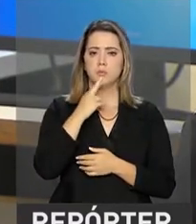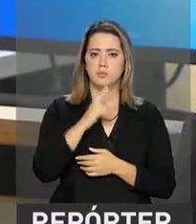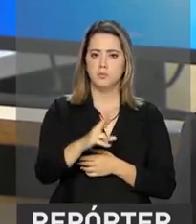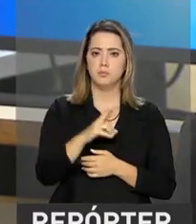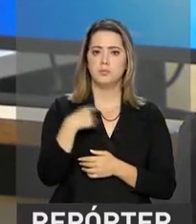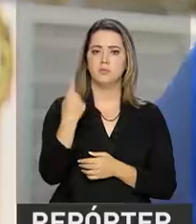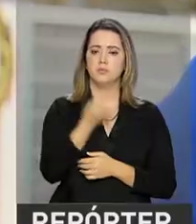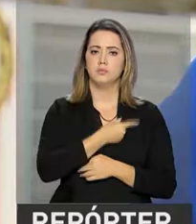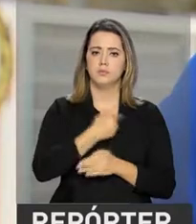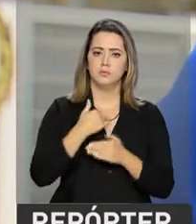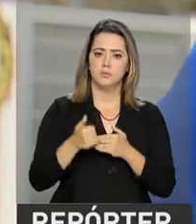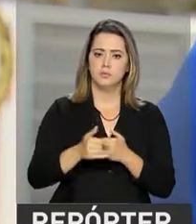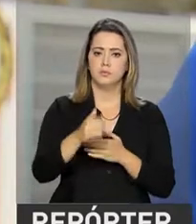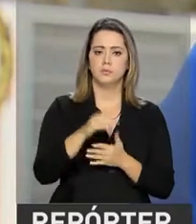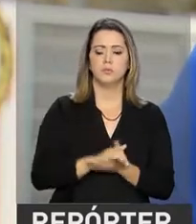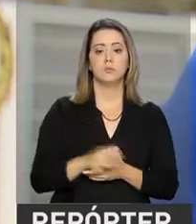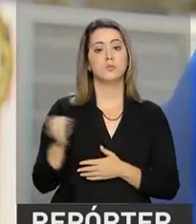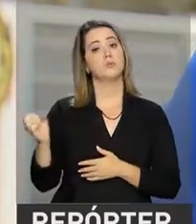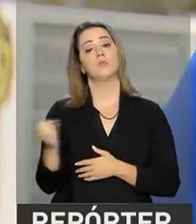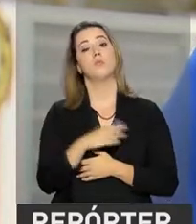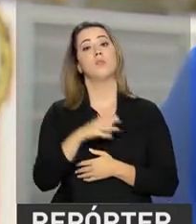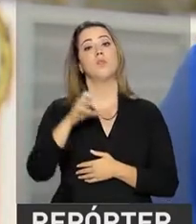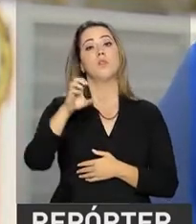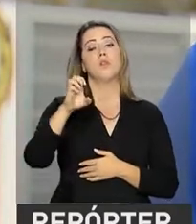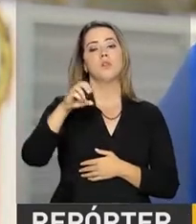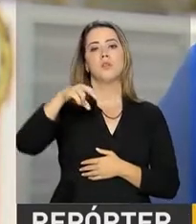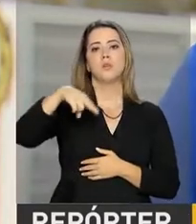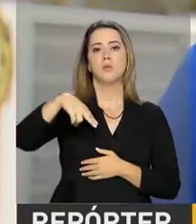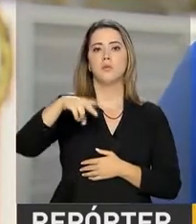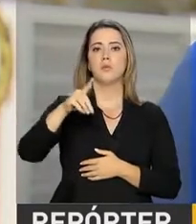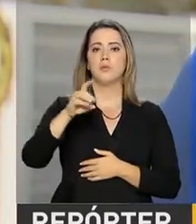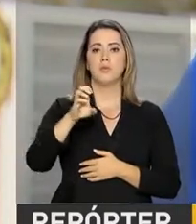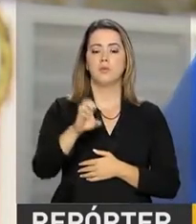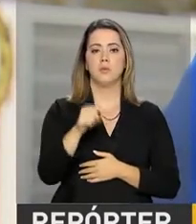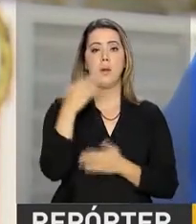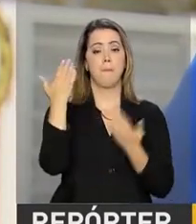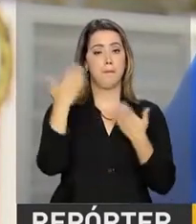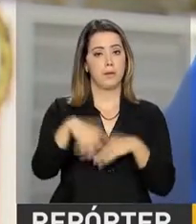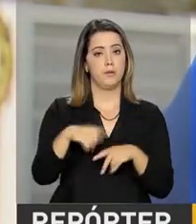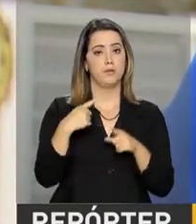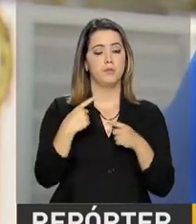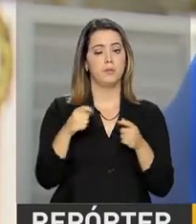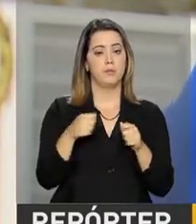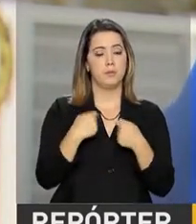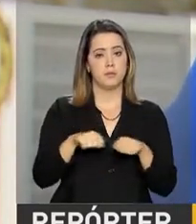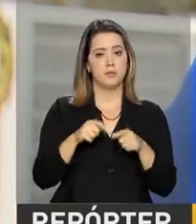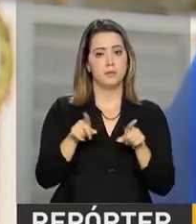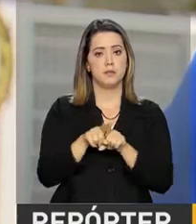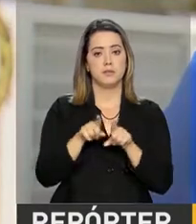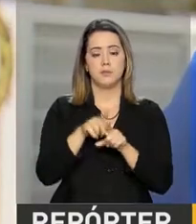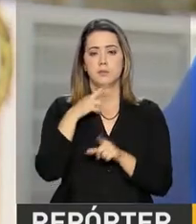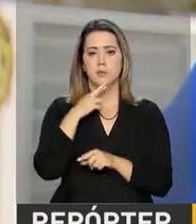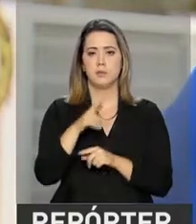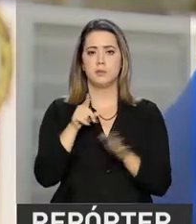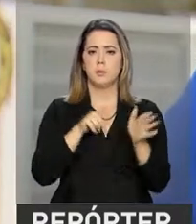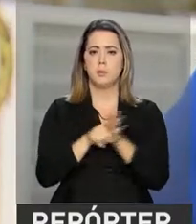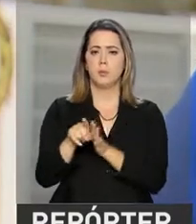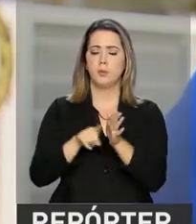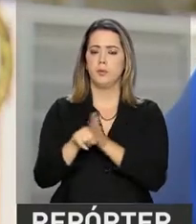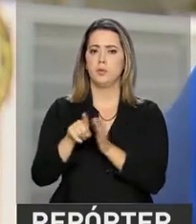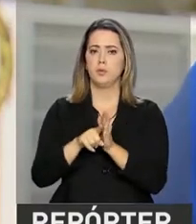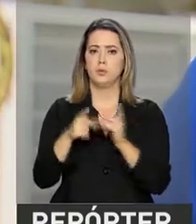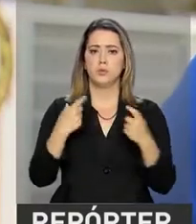que a gente vai seguir. A novidade do ENAD desse ano é que, além da prova, o estudante deverá responder um questionário sobre a instituição